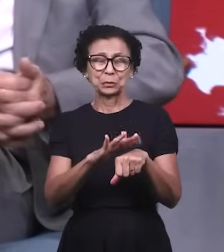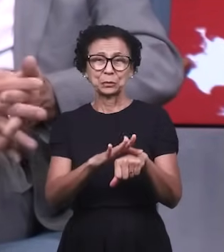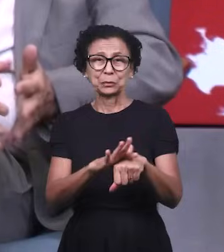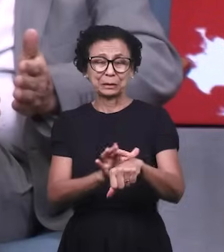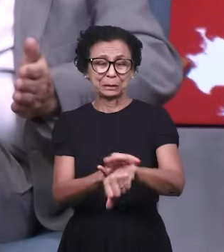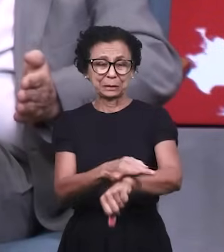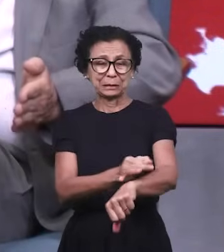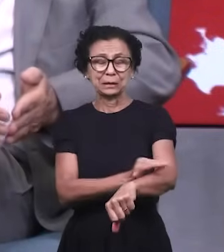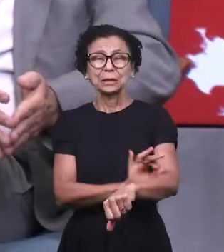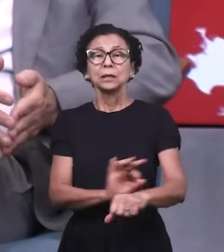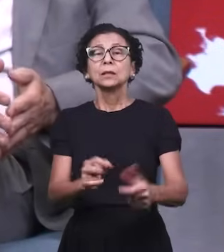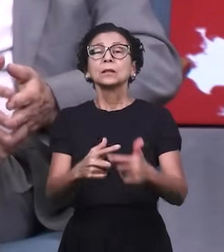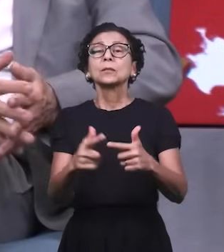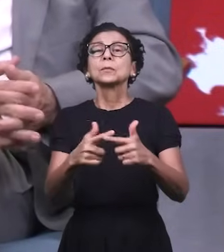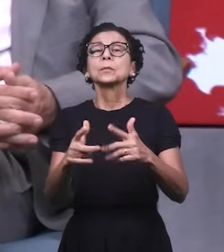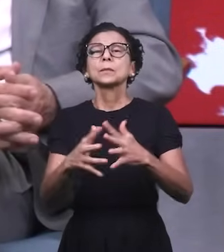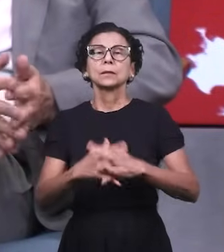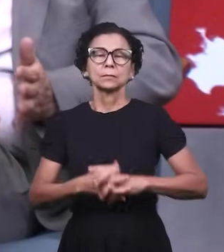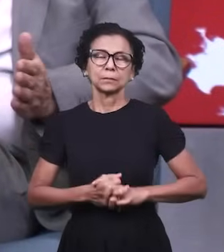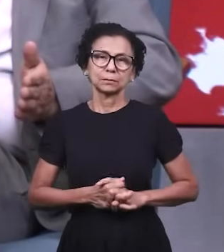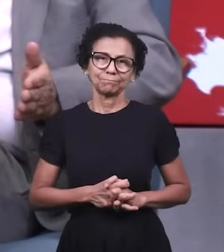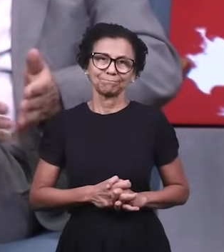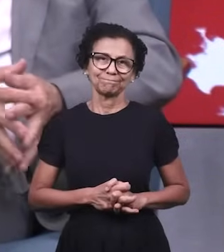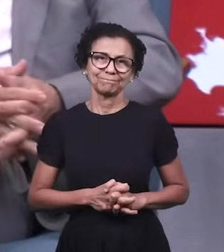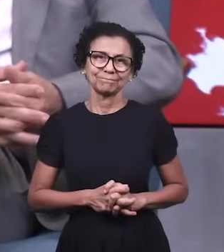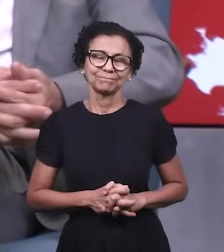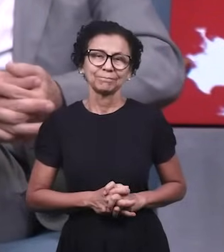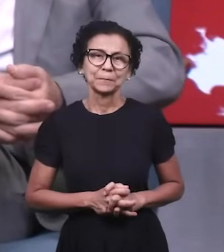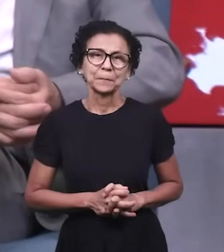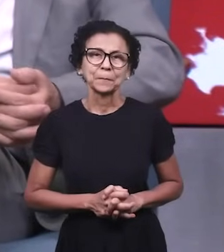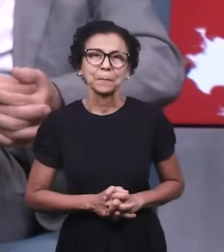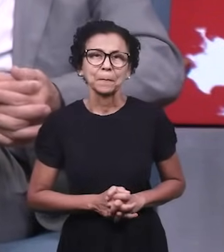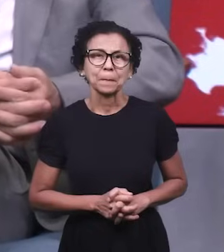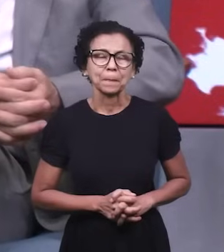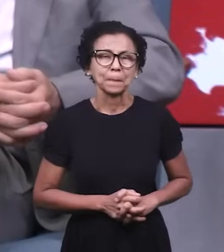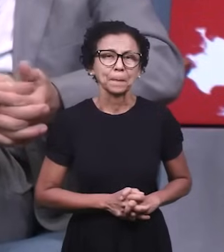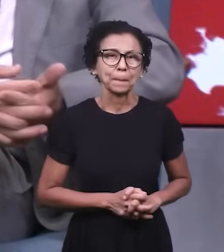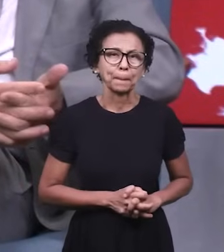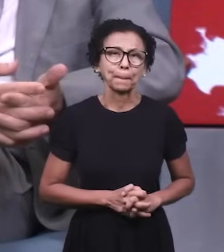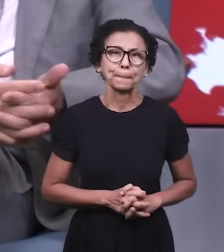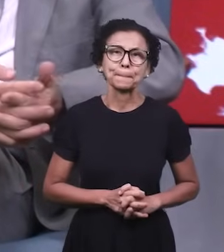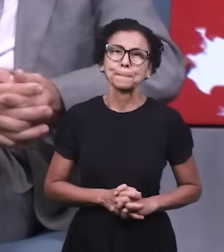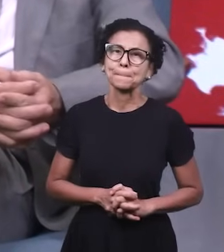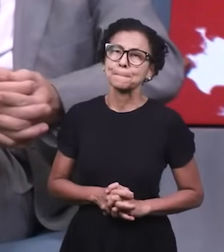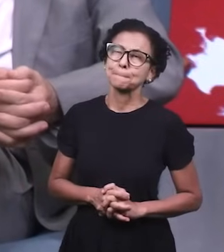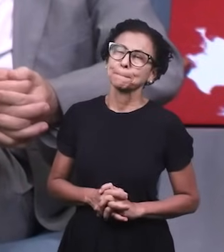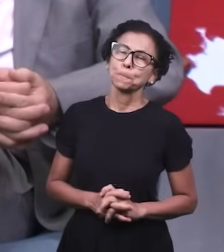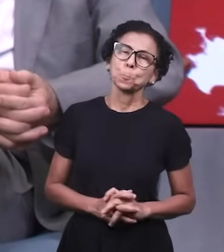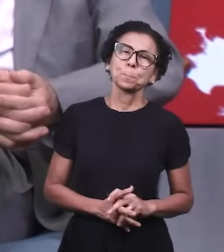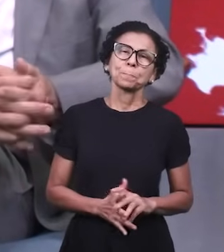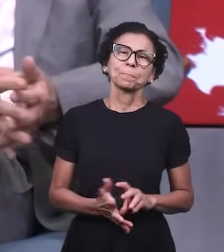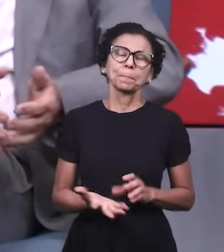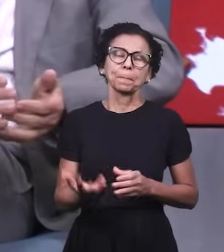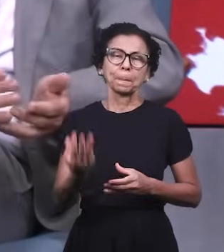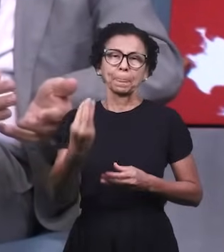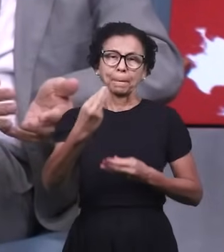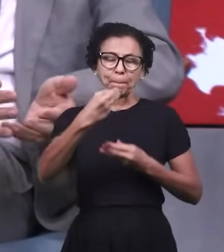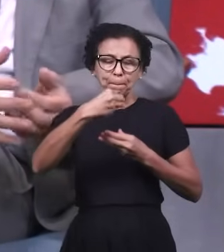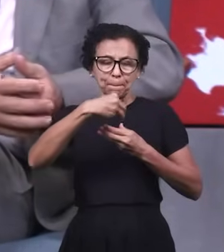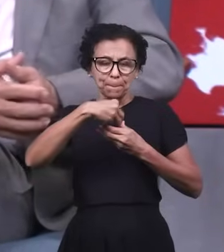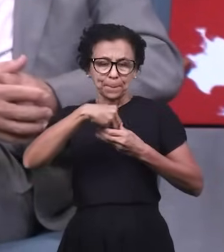A lepra altera, né? Ela lesa as terminações nervosas periféricas, diminui